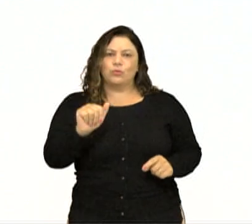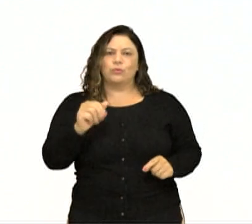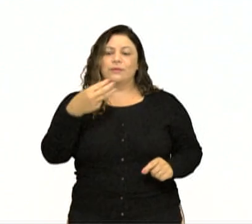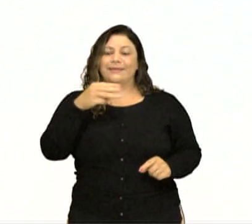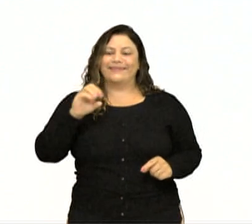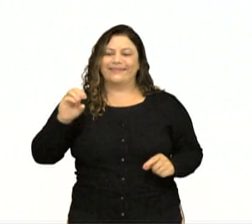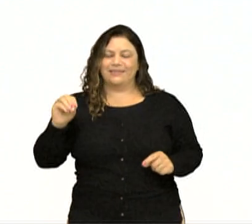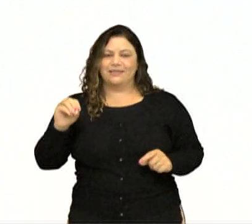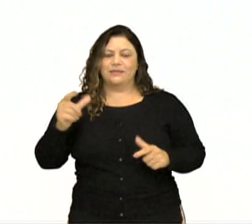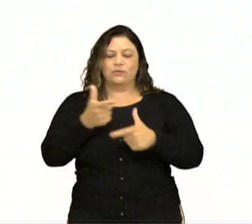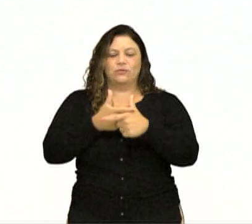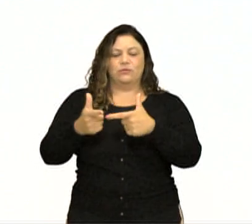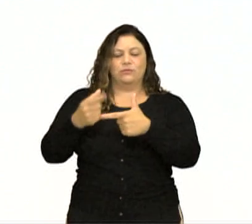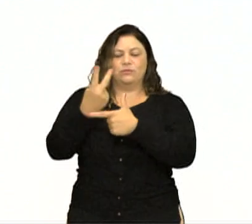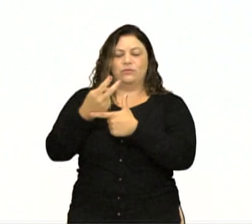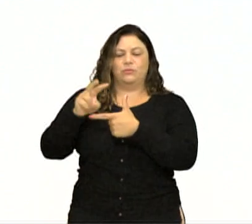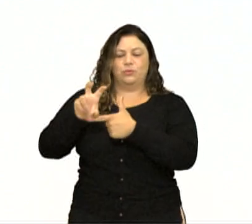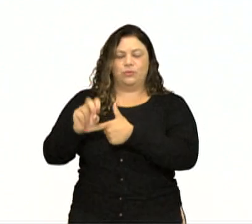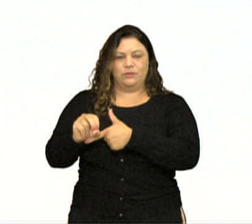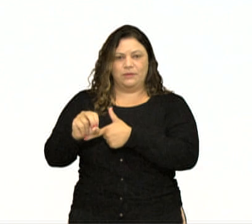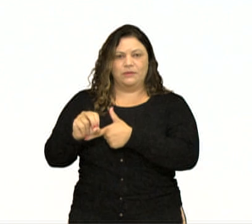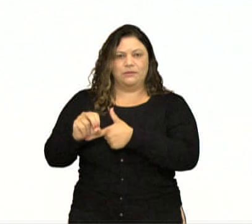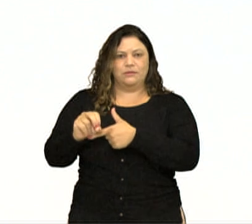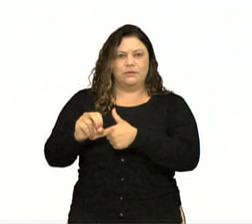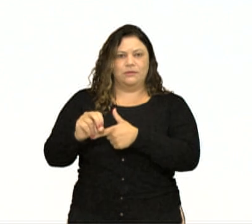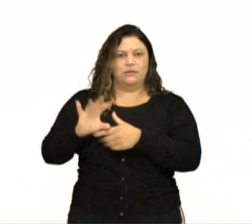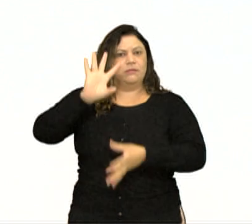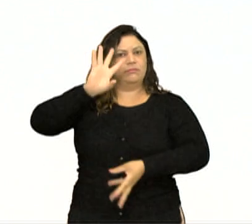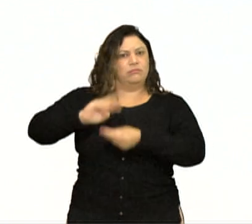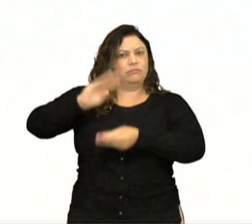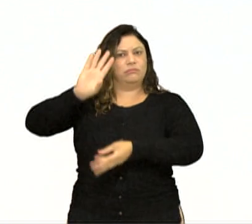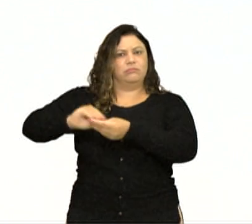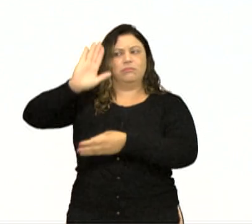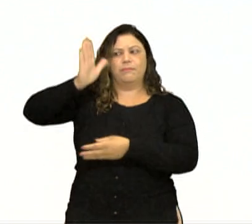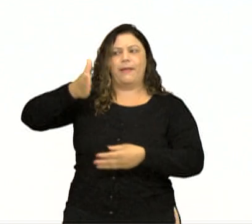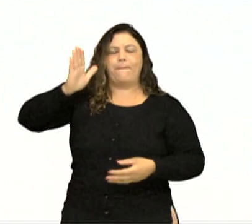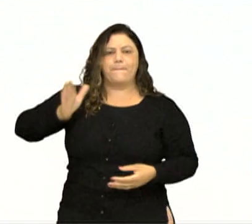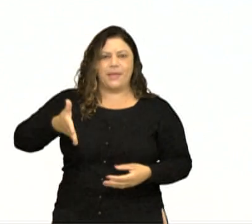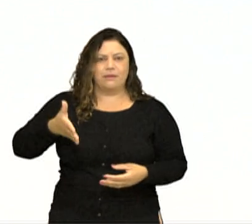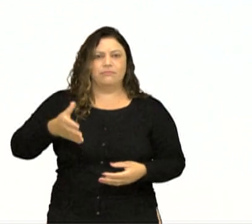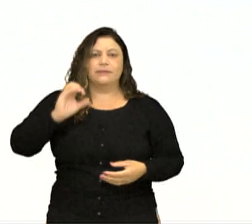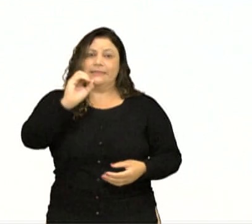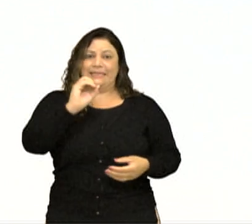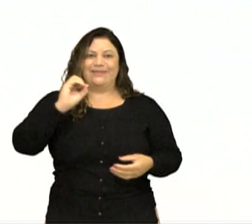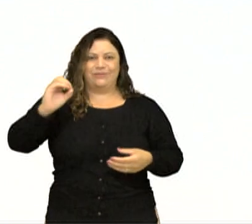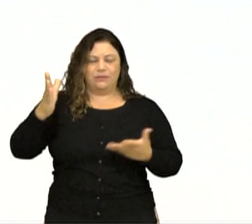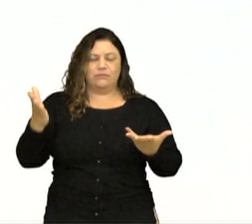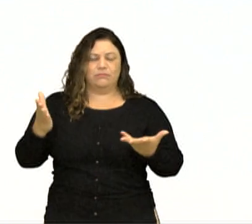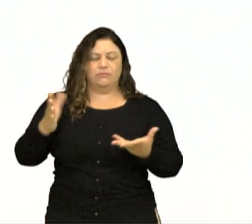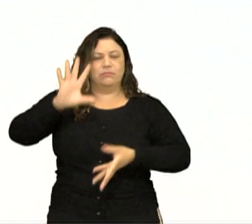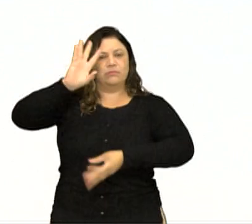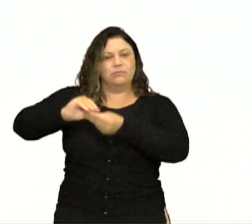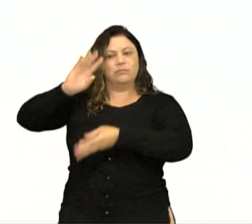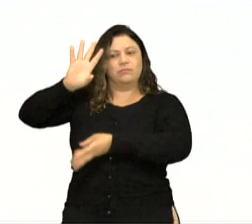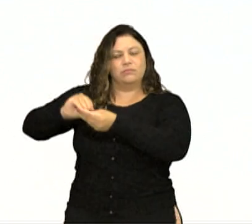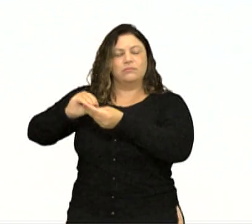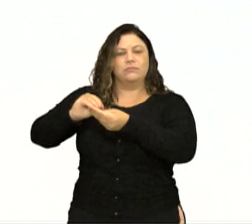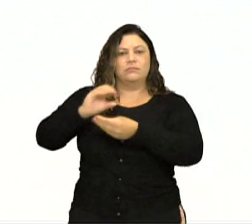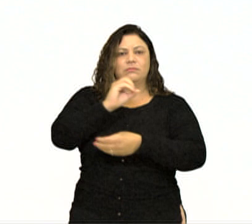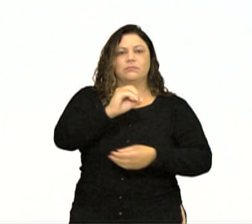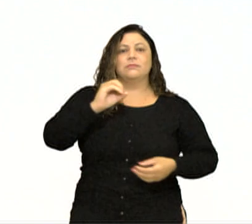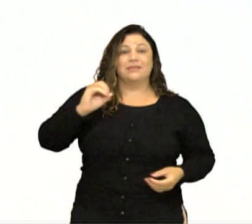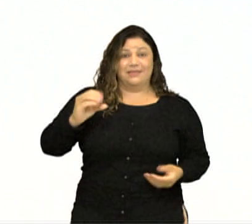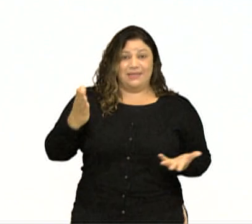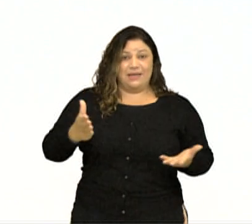que é 250. Você pode simplificar um zero com um zero, fazendo a simplificação, você tem zeros dos dois